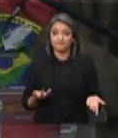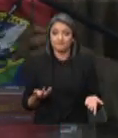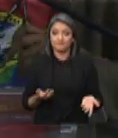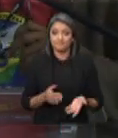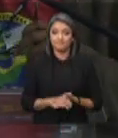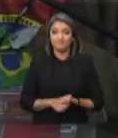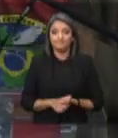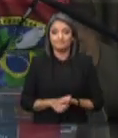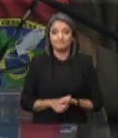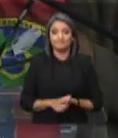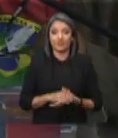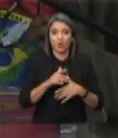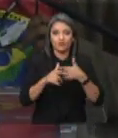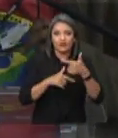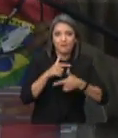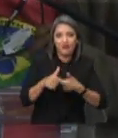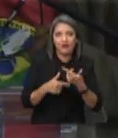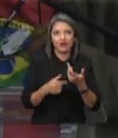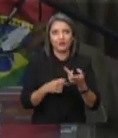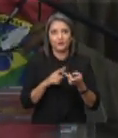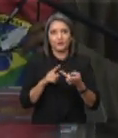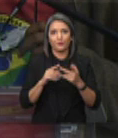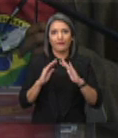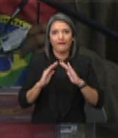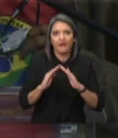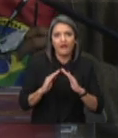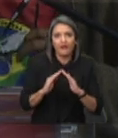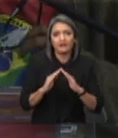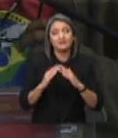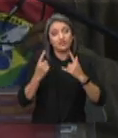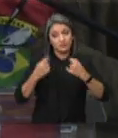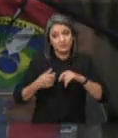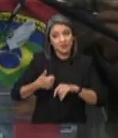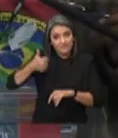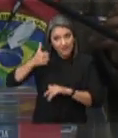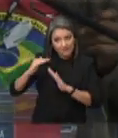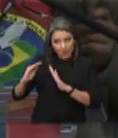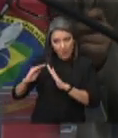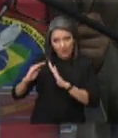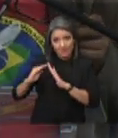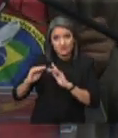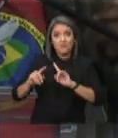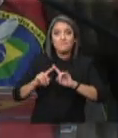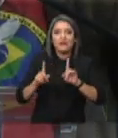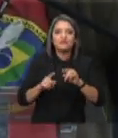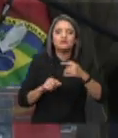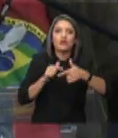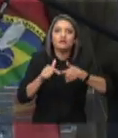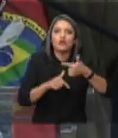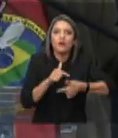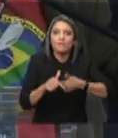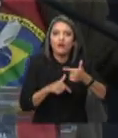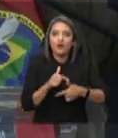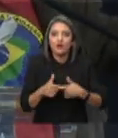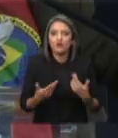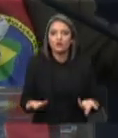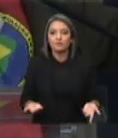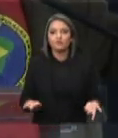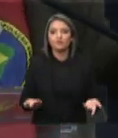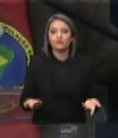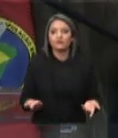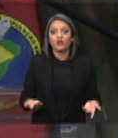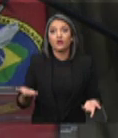o trabalho a moradia precisamos da moradia primeiramente mas o trabalho todo mundo